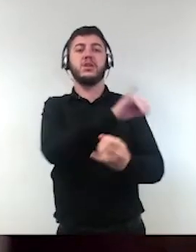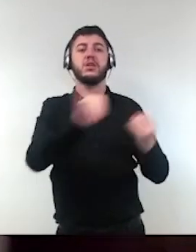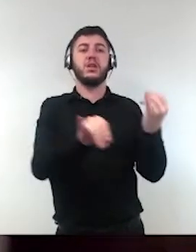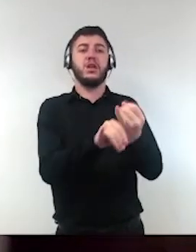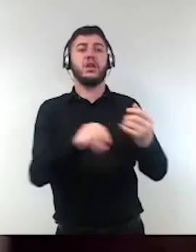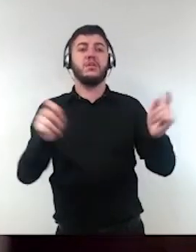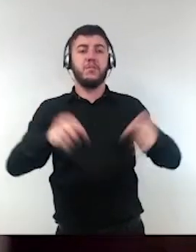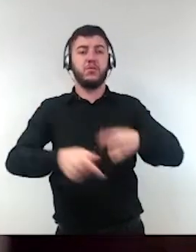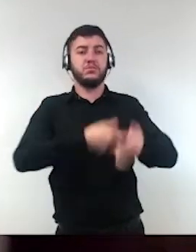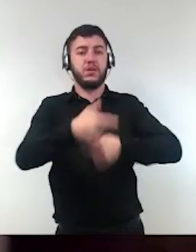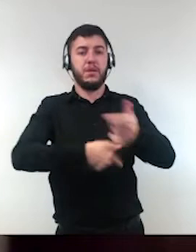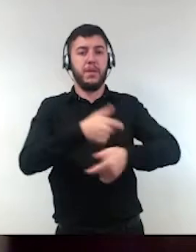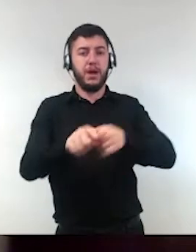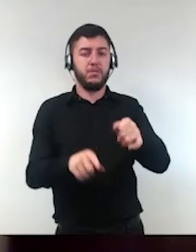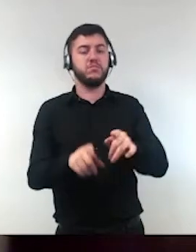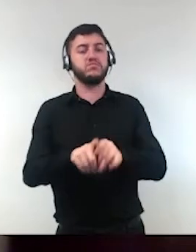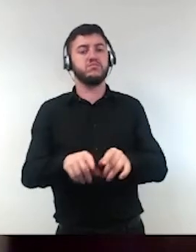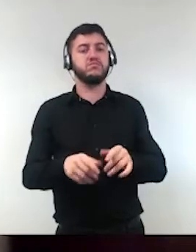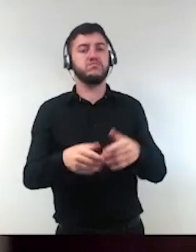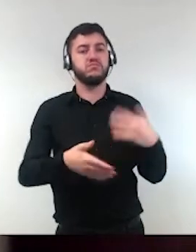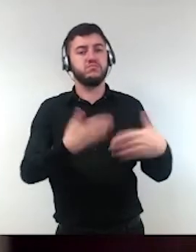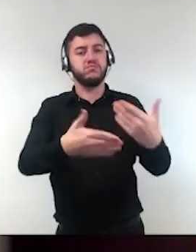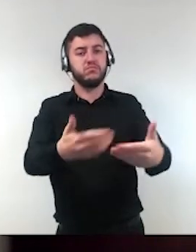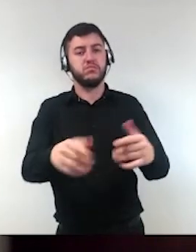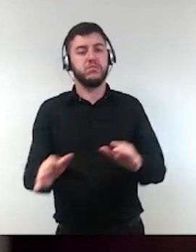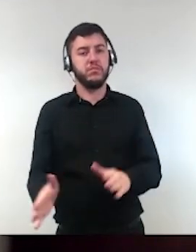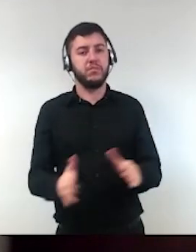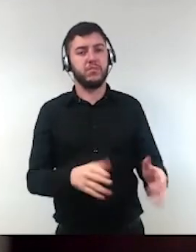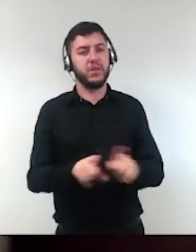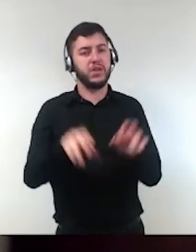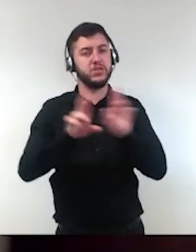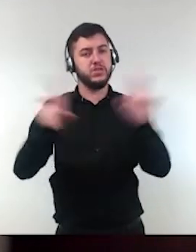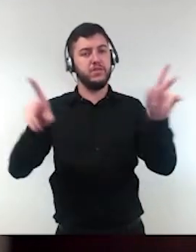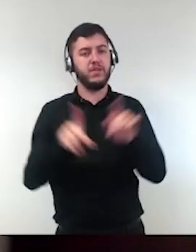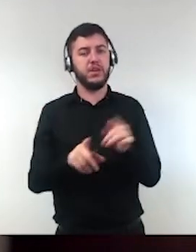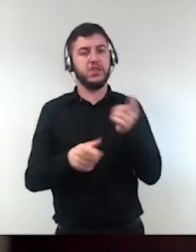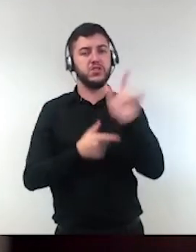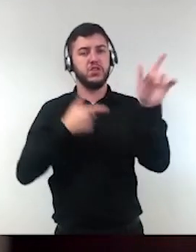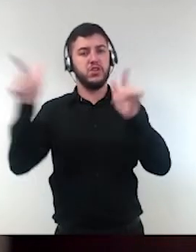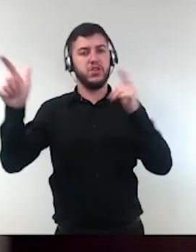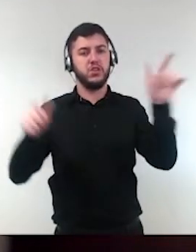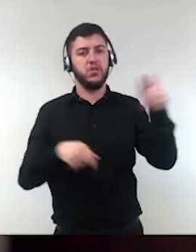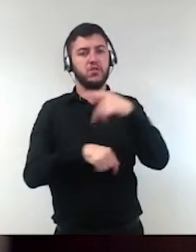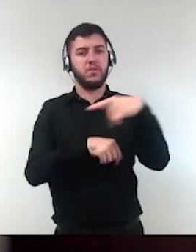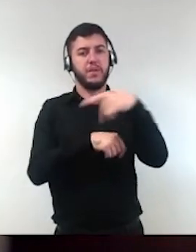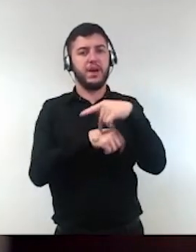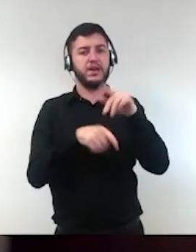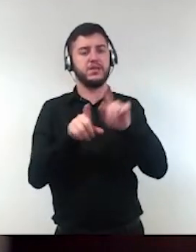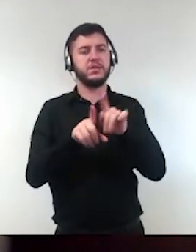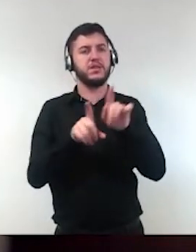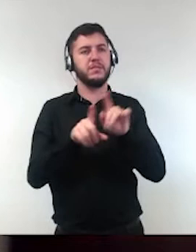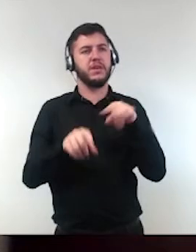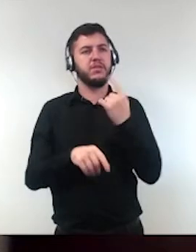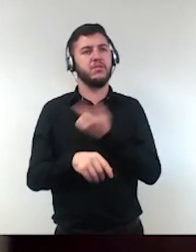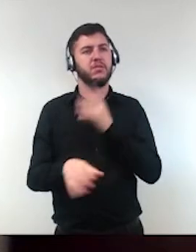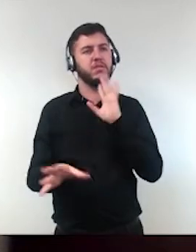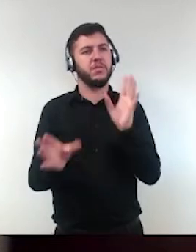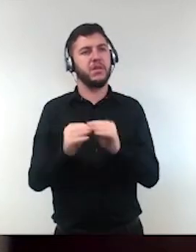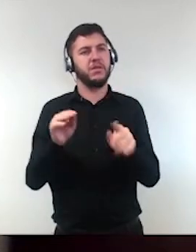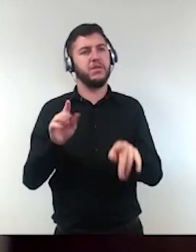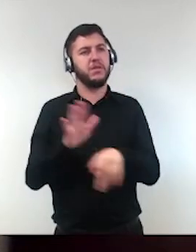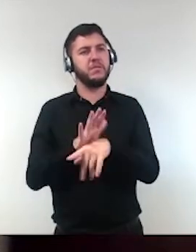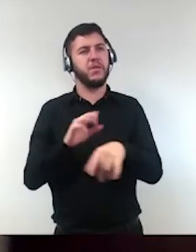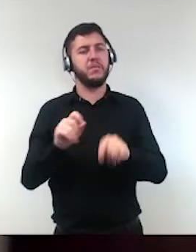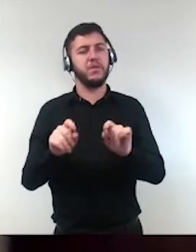dessa conexão. Foi diferente em países muito desenvolvidos e que se esperava uma reação